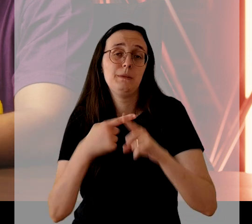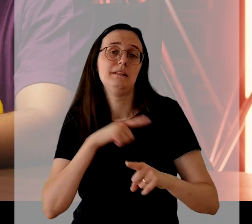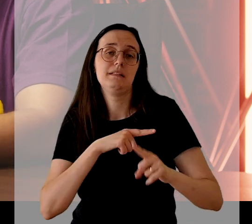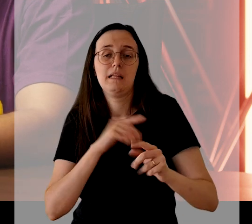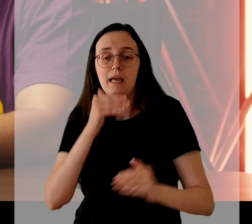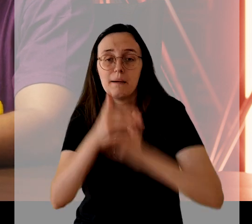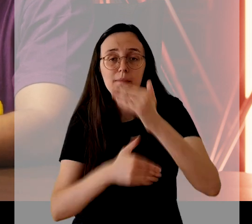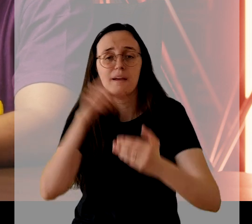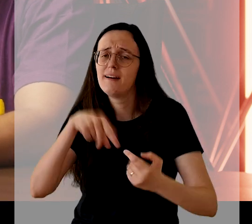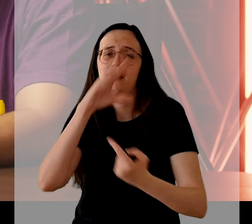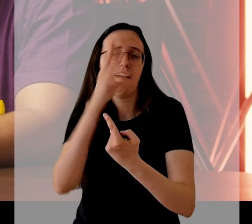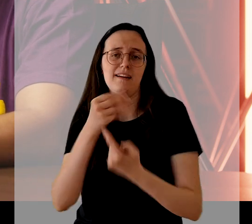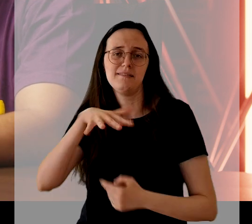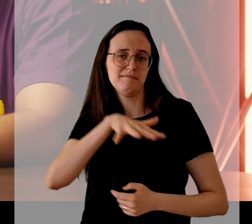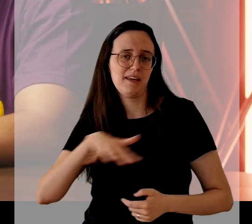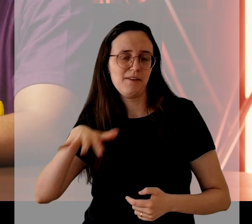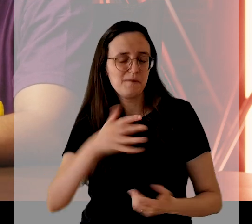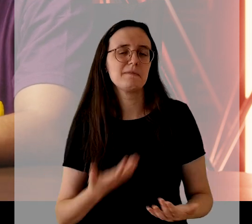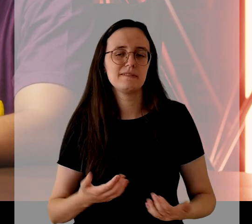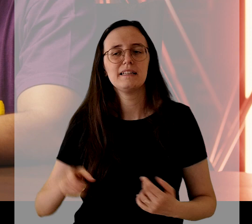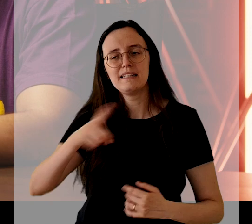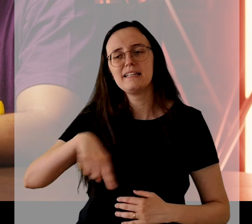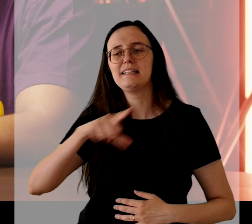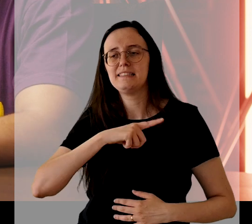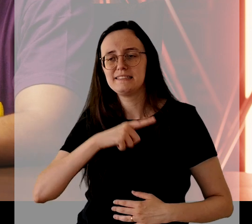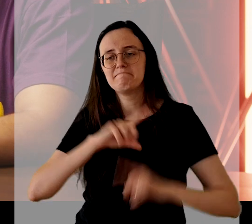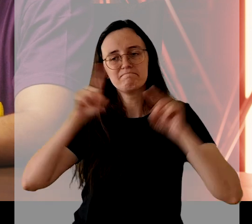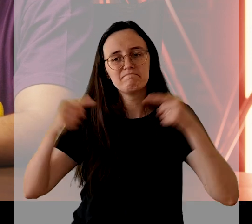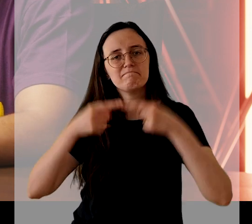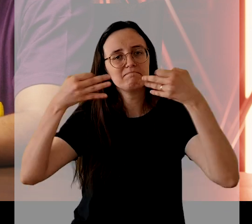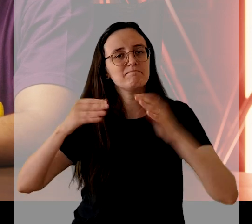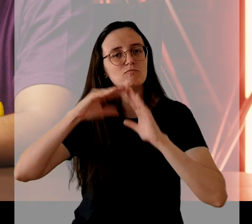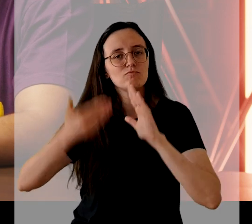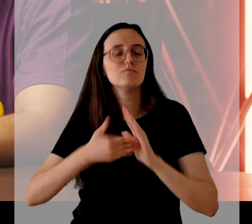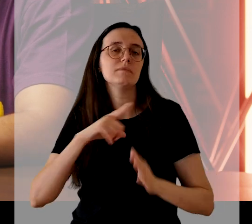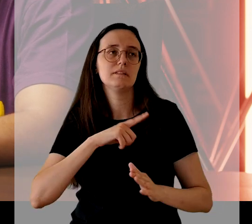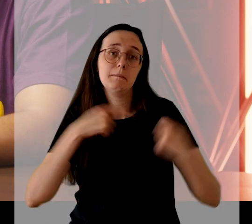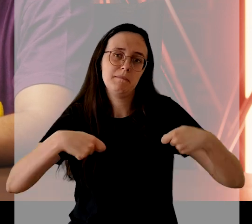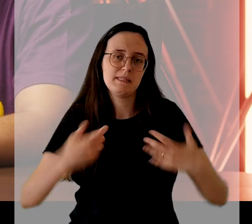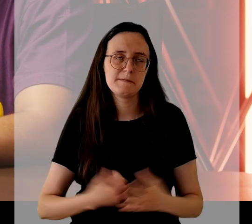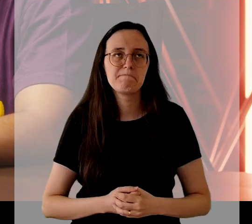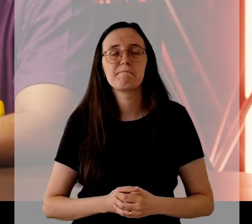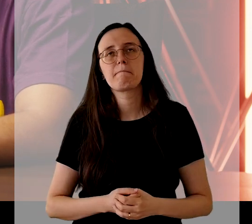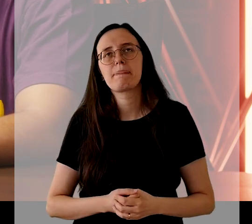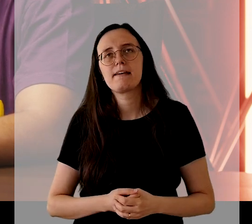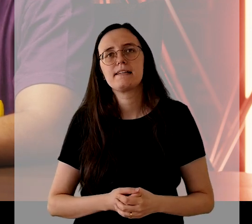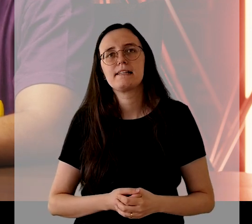Porque existem processos que são artísticos ali no meio, né? Sim. Existem afinações que têm que ser